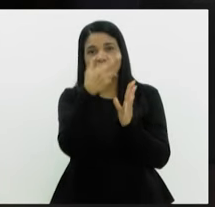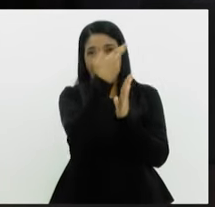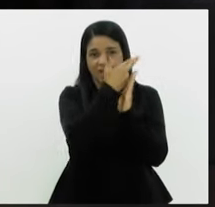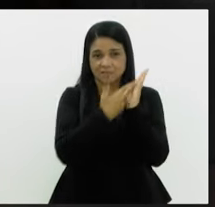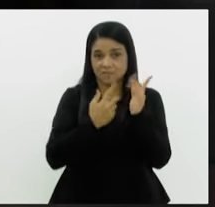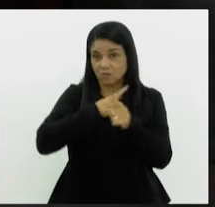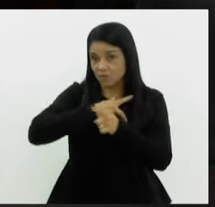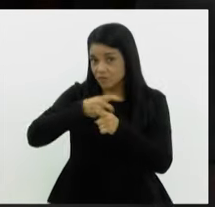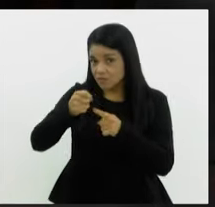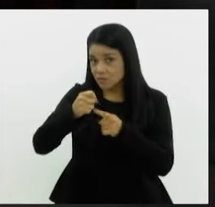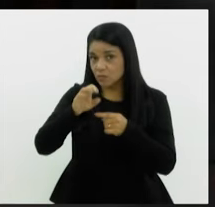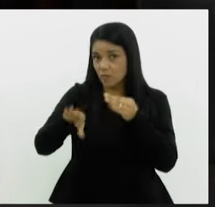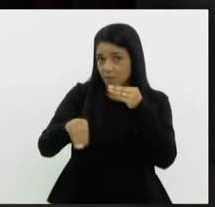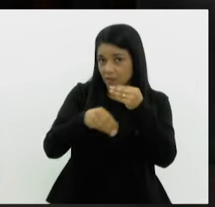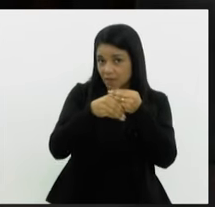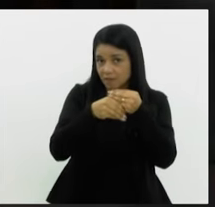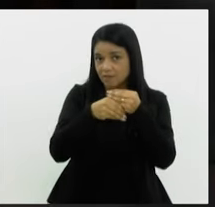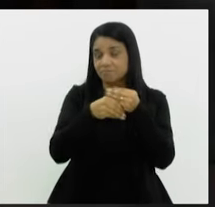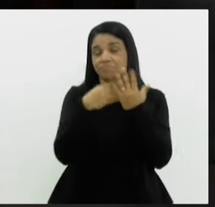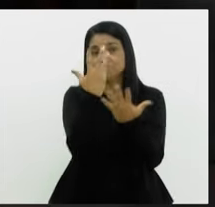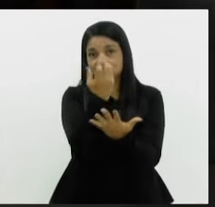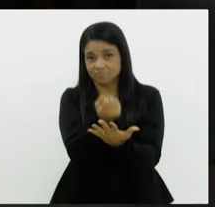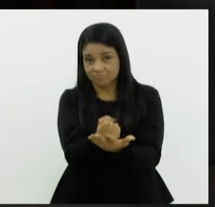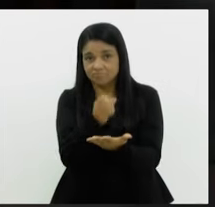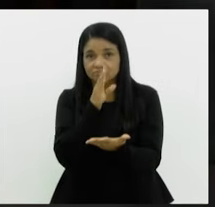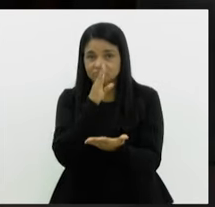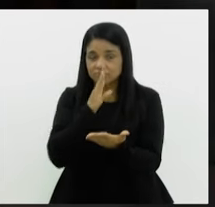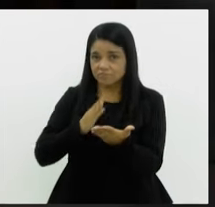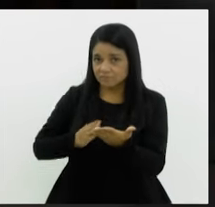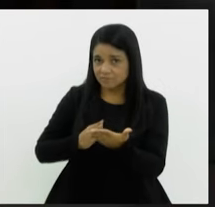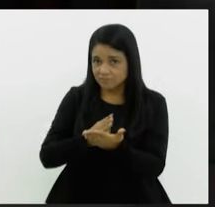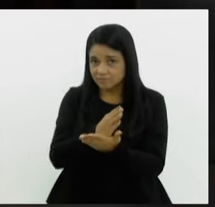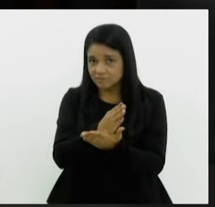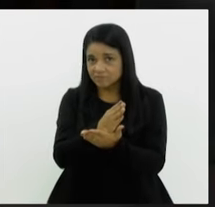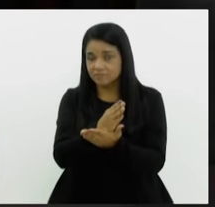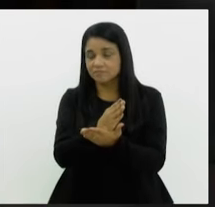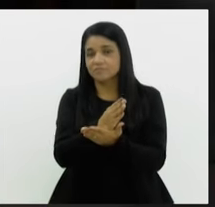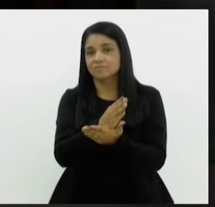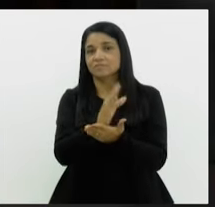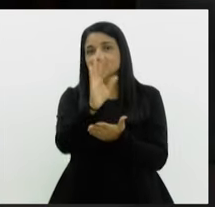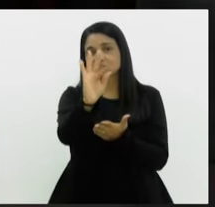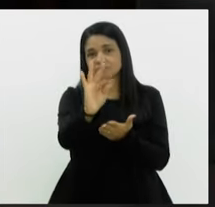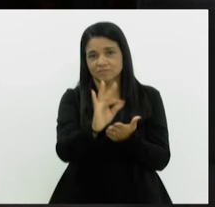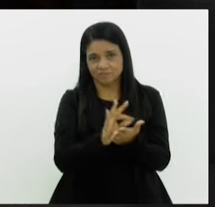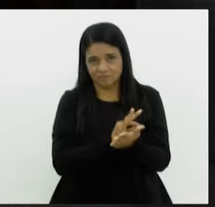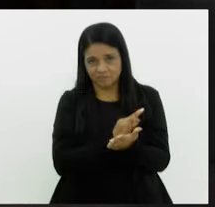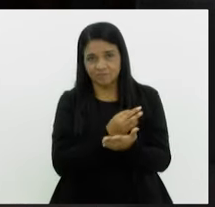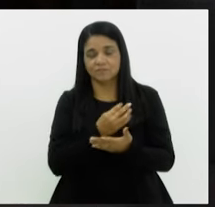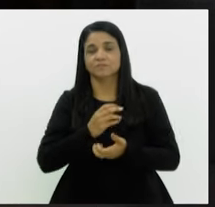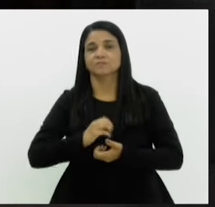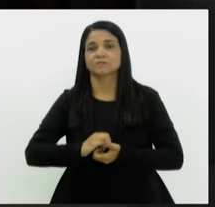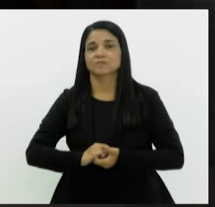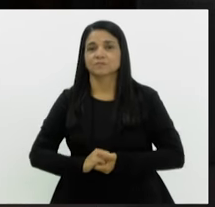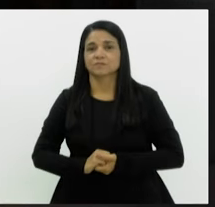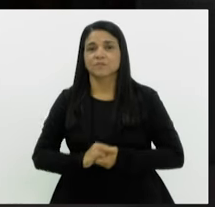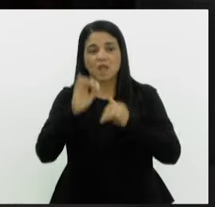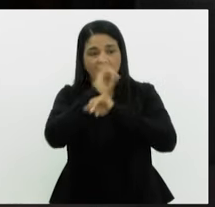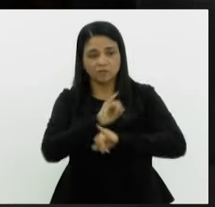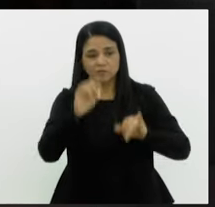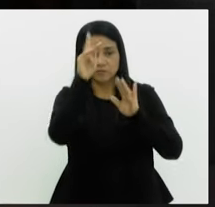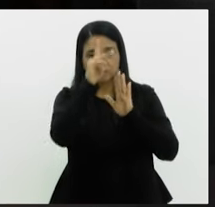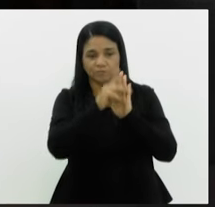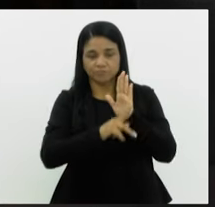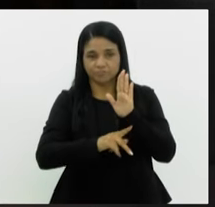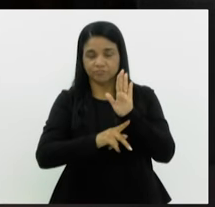redação do vencido assim emendado. Os senhores que aprovam, permaneçam como estão. Aprovado, vai autógrafo. Anuncio,